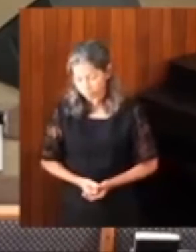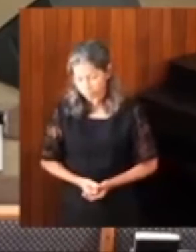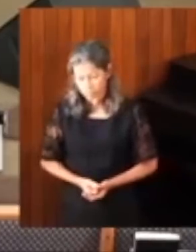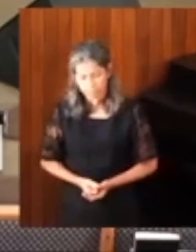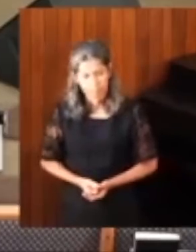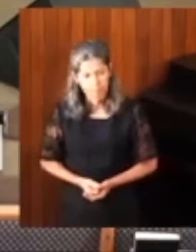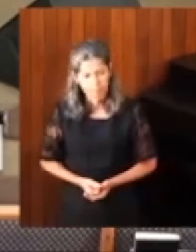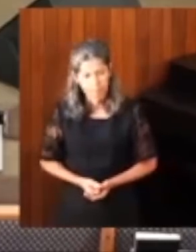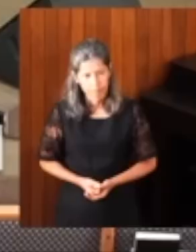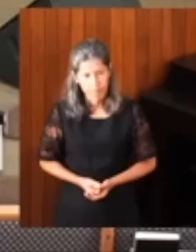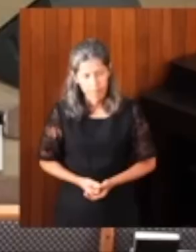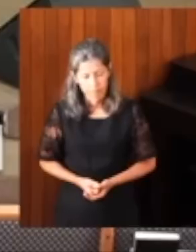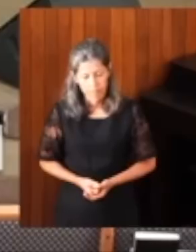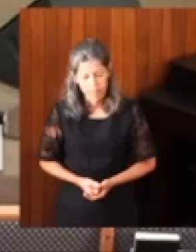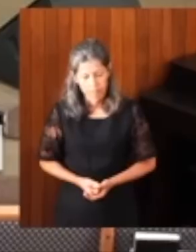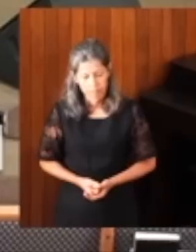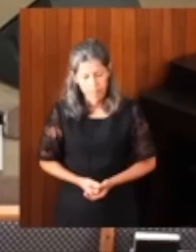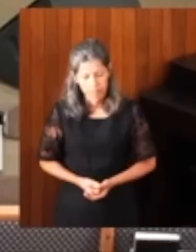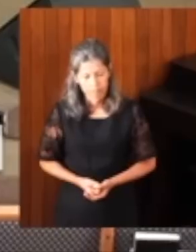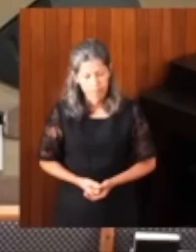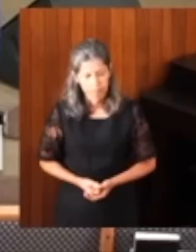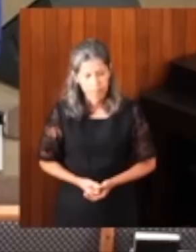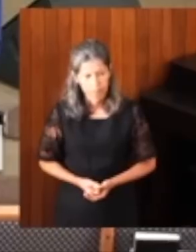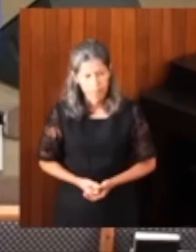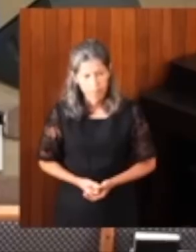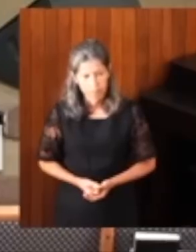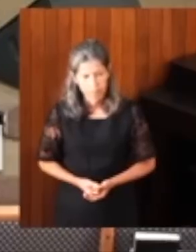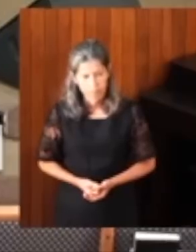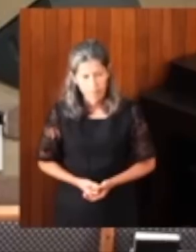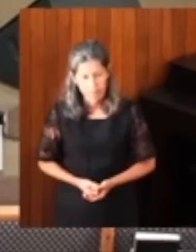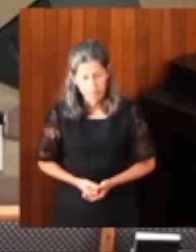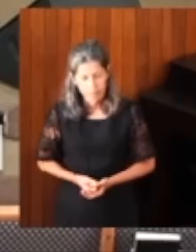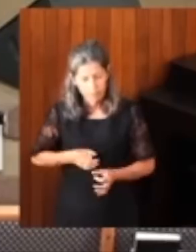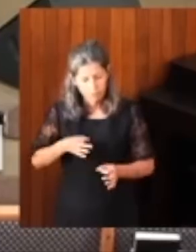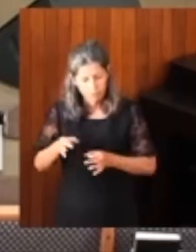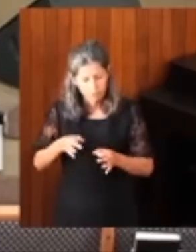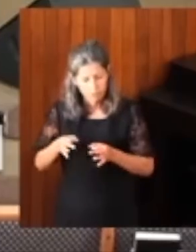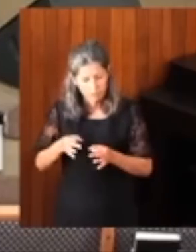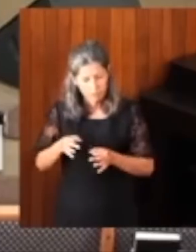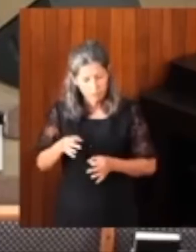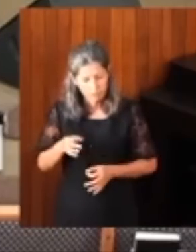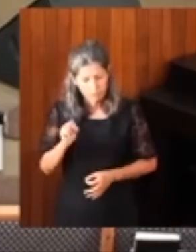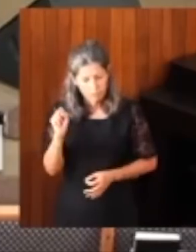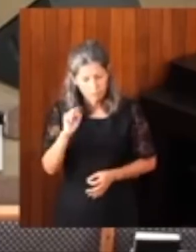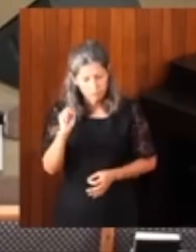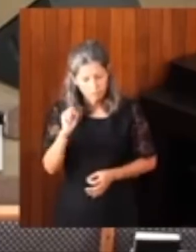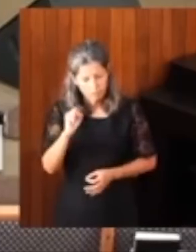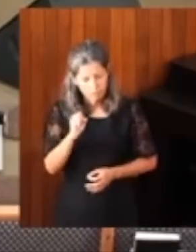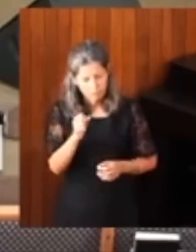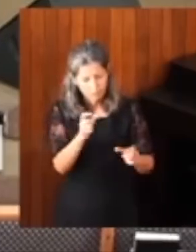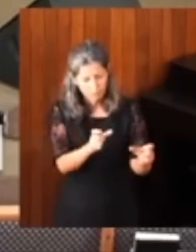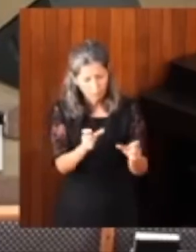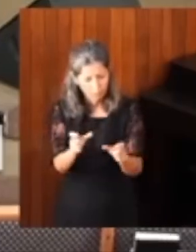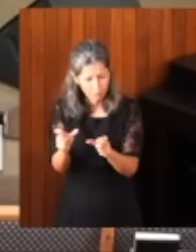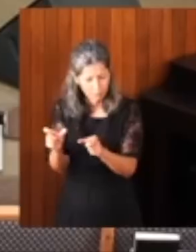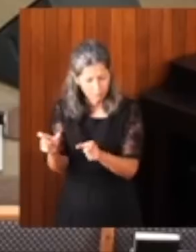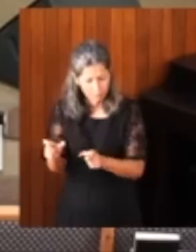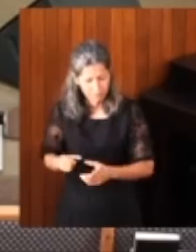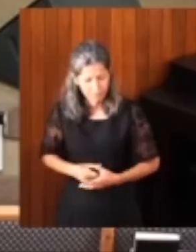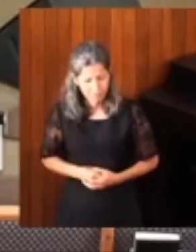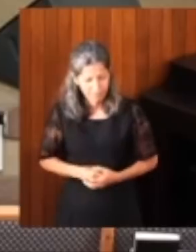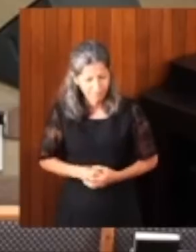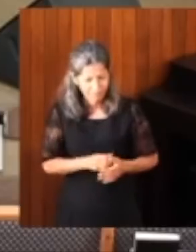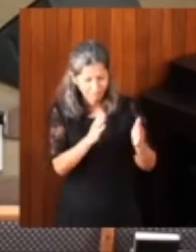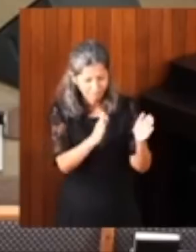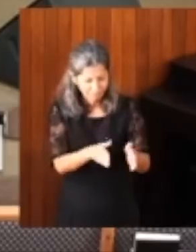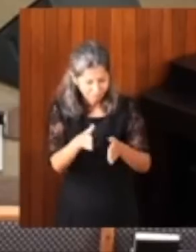Eu disse para vocês que eu organizei em 8 blocos o Apocalipse, certo? Nós estamos avançando então nesses blocos,